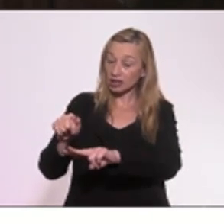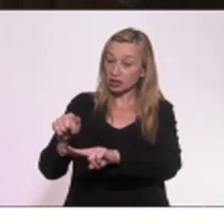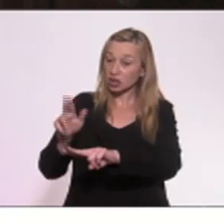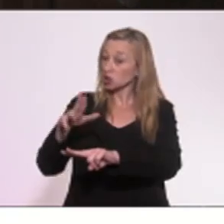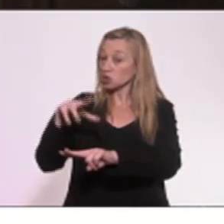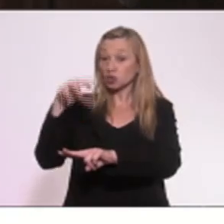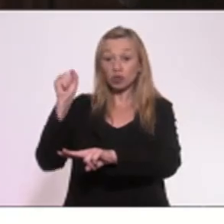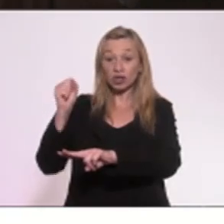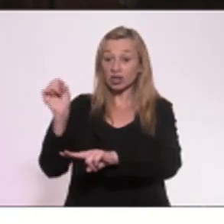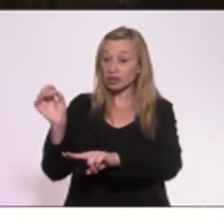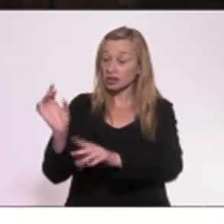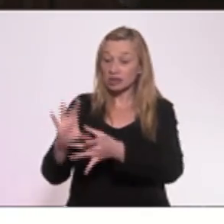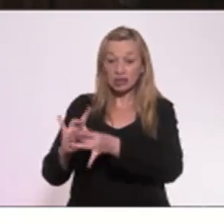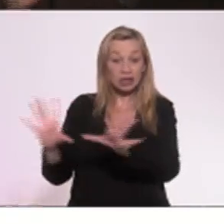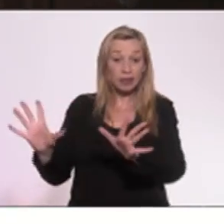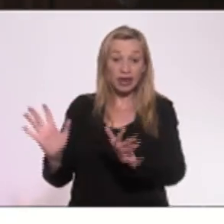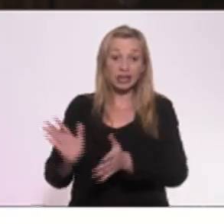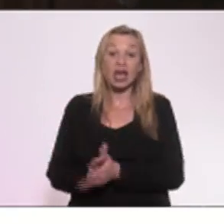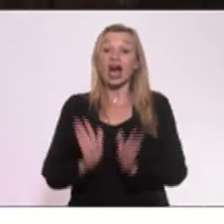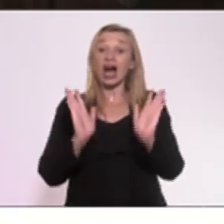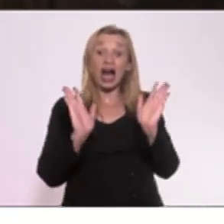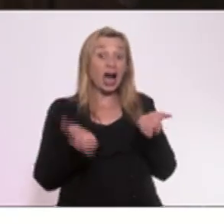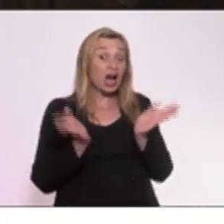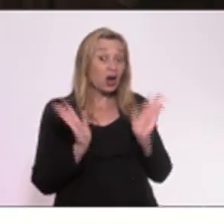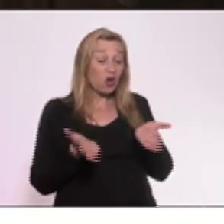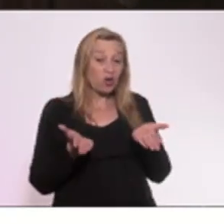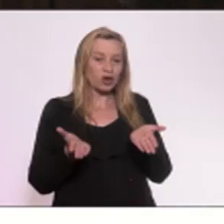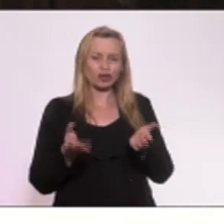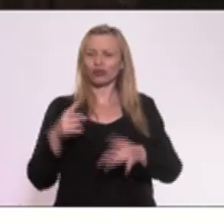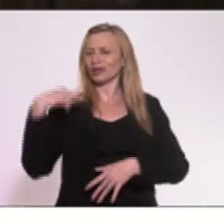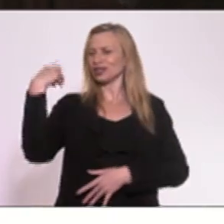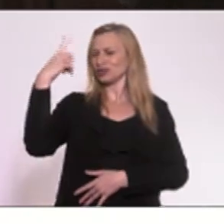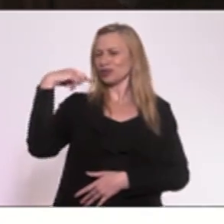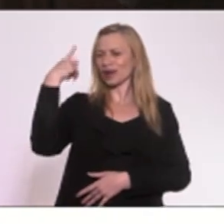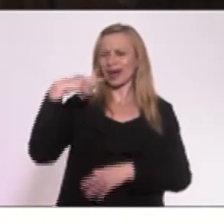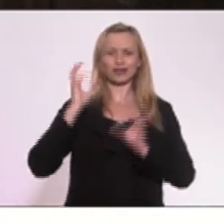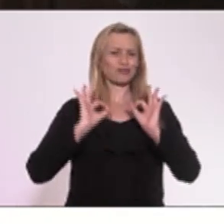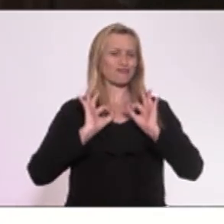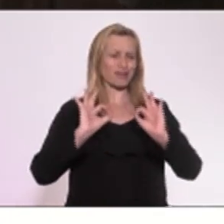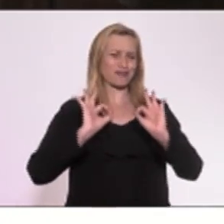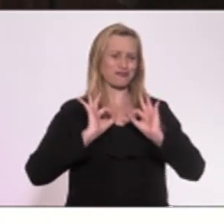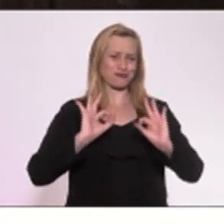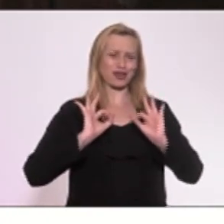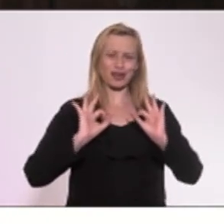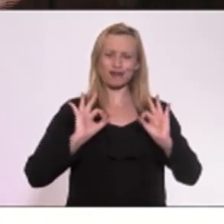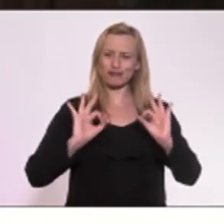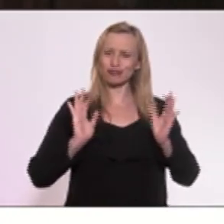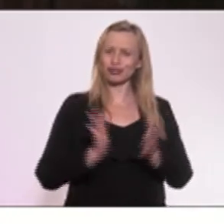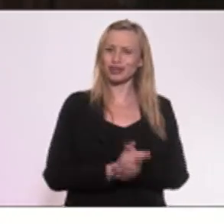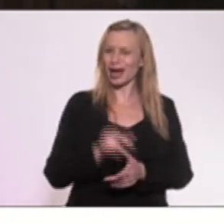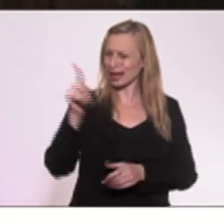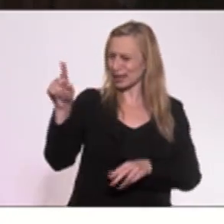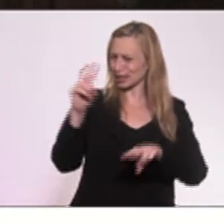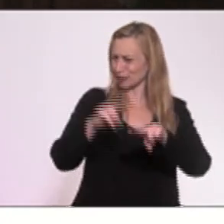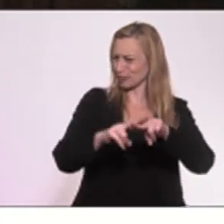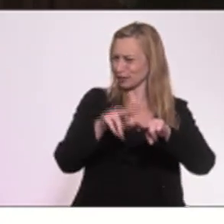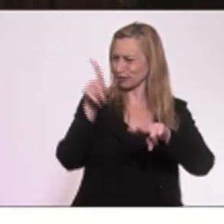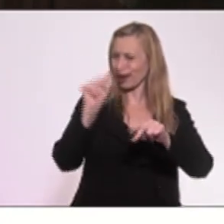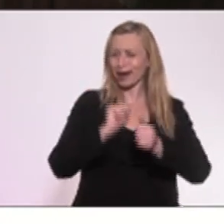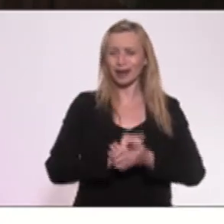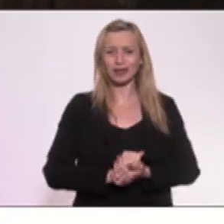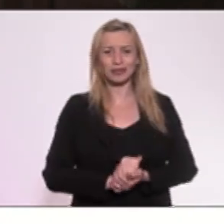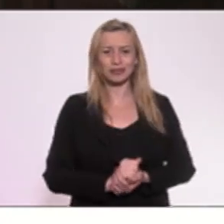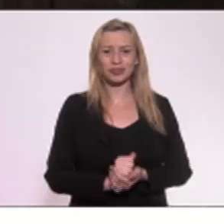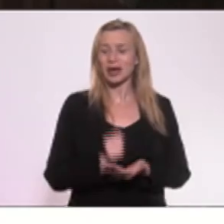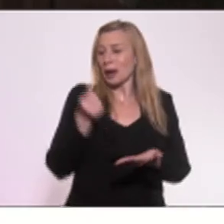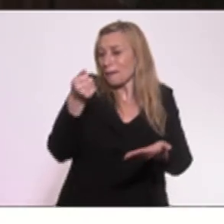soltos. Agora, com brilhantes advogados, aqueles que estão presos,